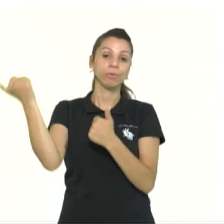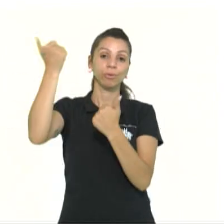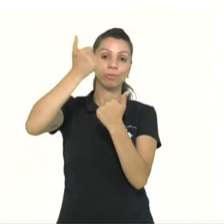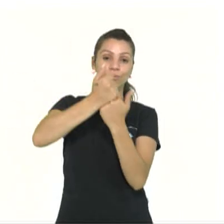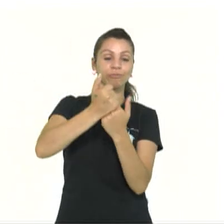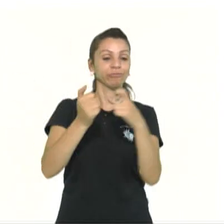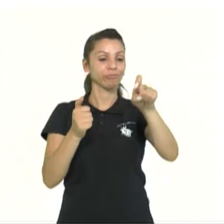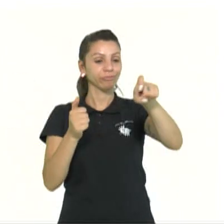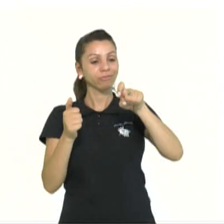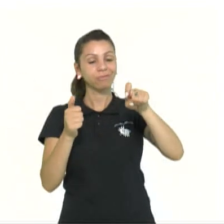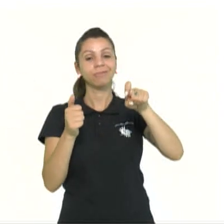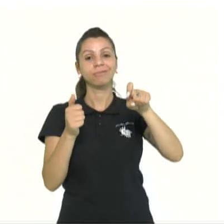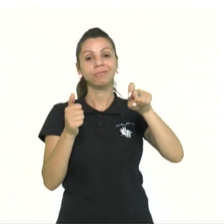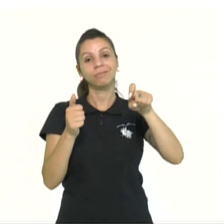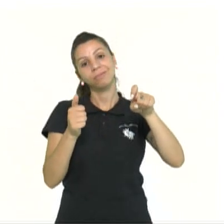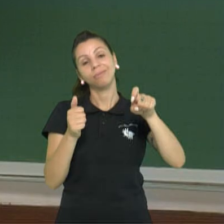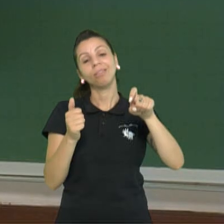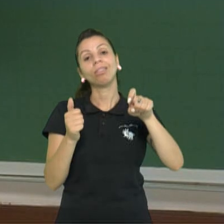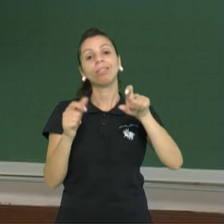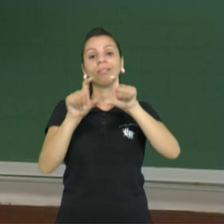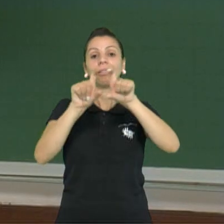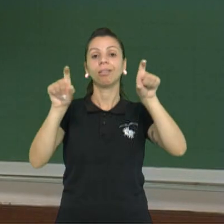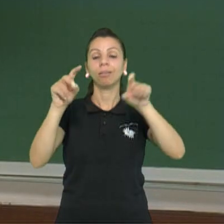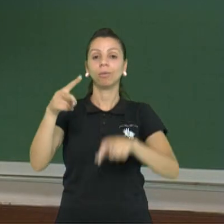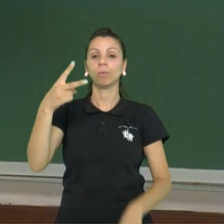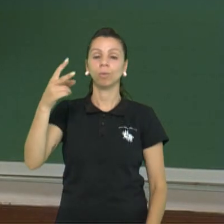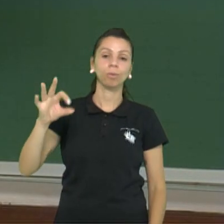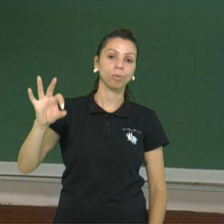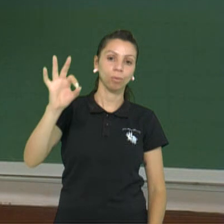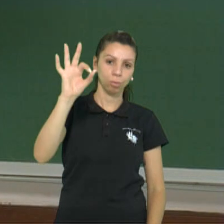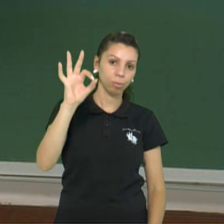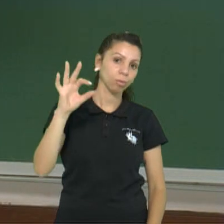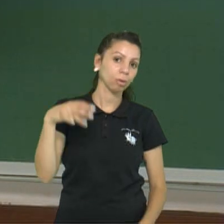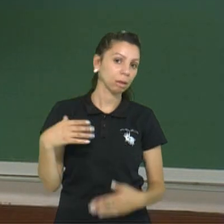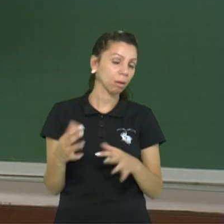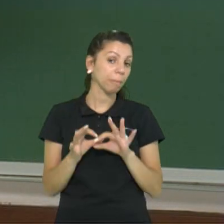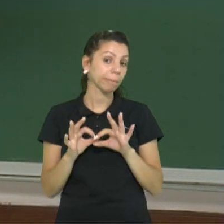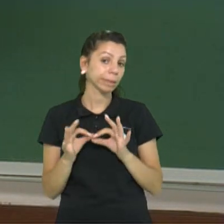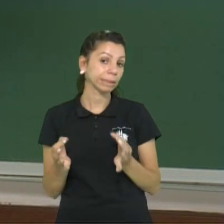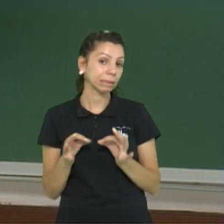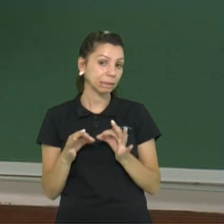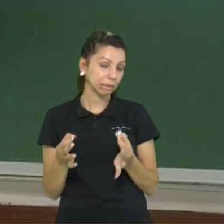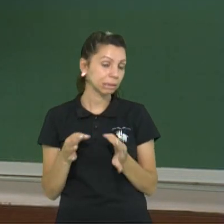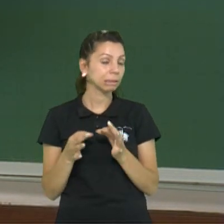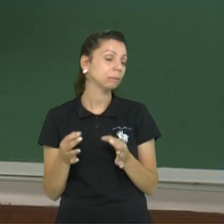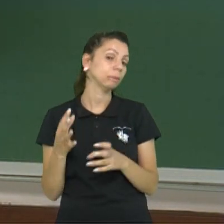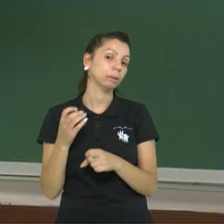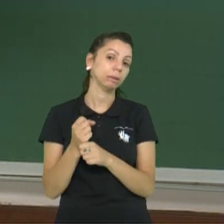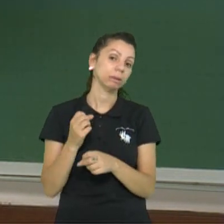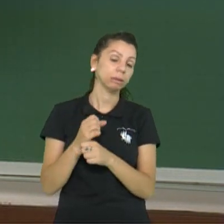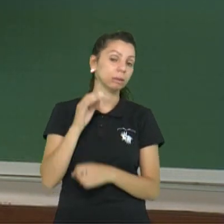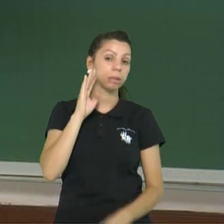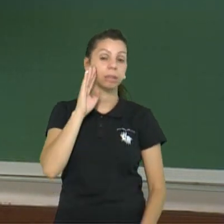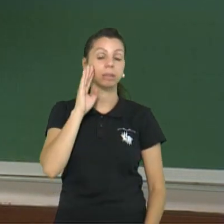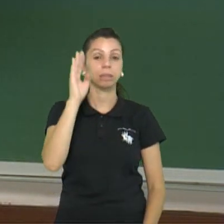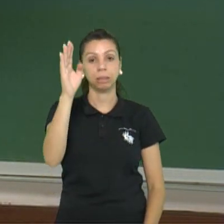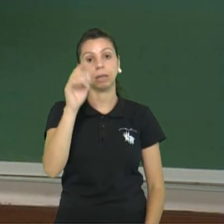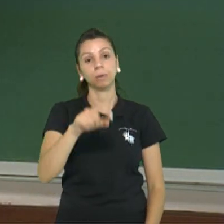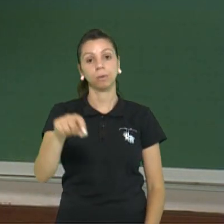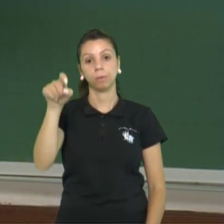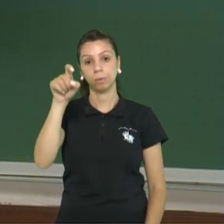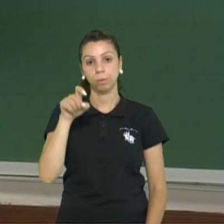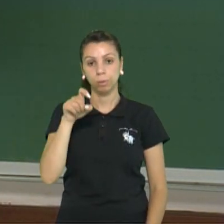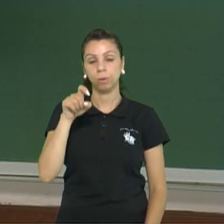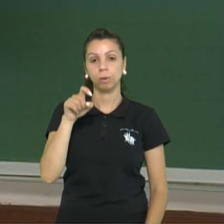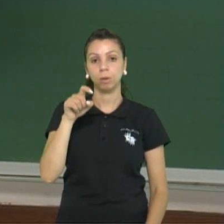valor de x do vértice na equação do segundo grau dada. Então fica uma forma um pouco mais simples de se calcular diretamente o x do